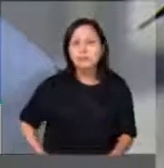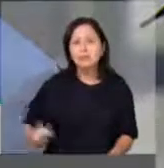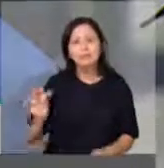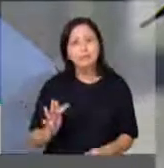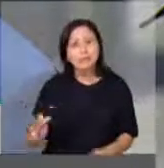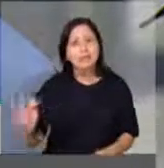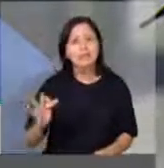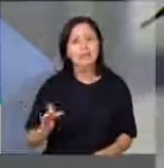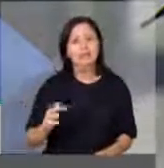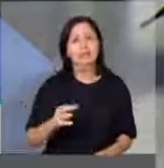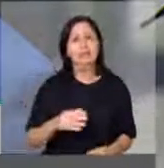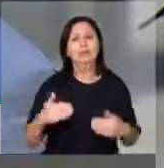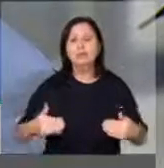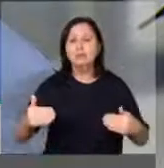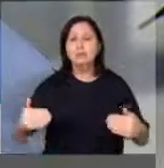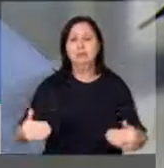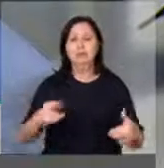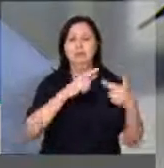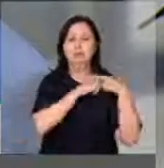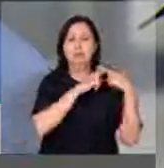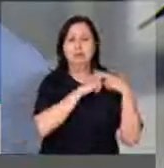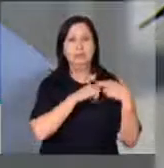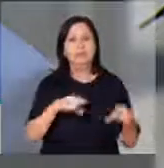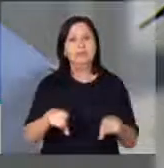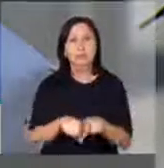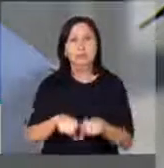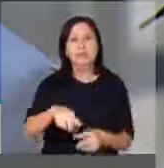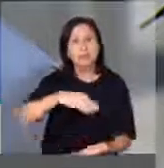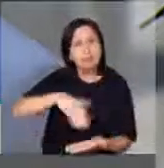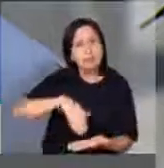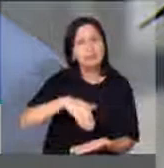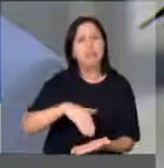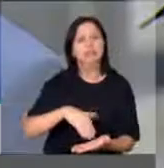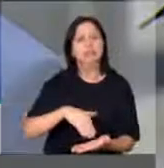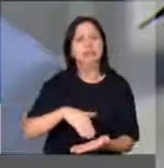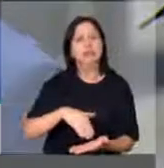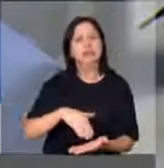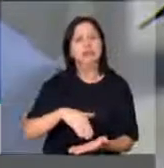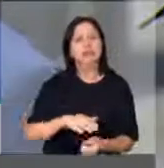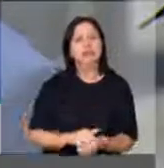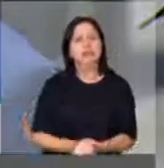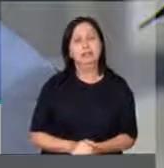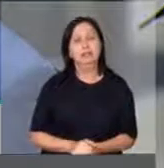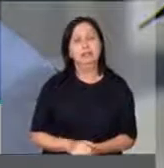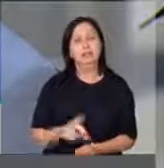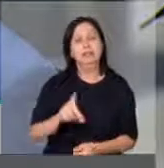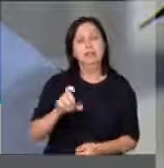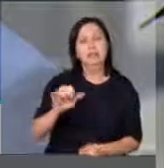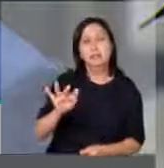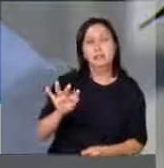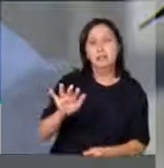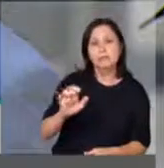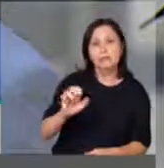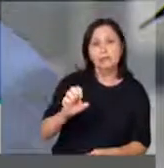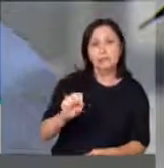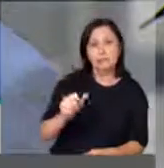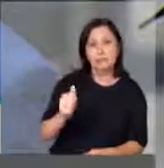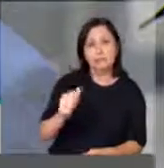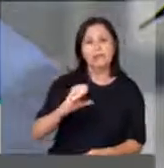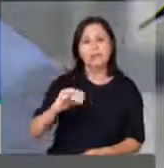ao Ministério competente, à Secretaria Nacional de Defesa Civil, que faça a regulamentação da